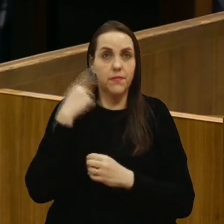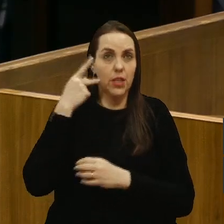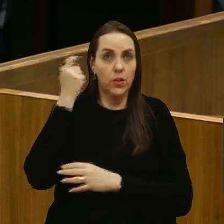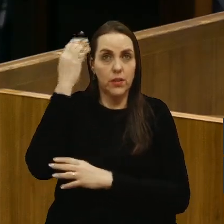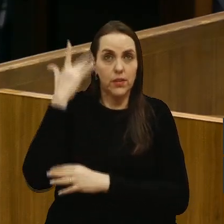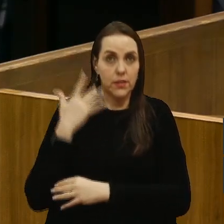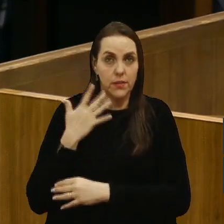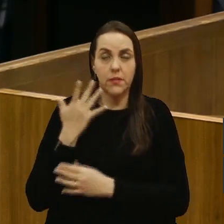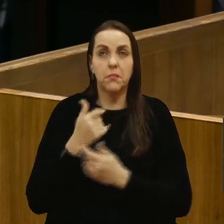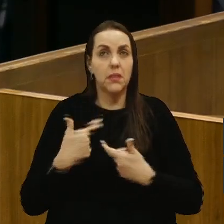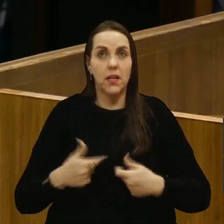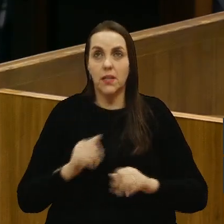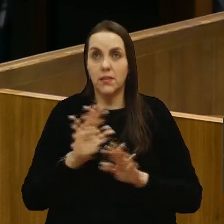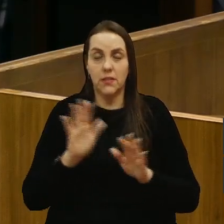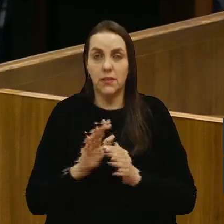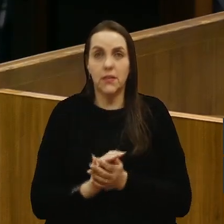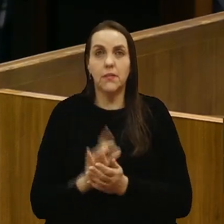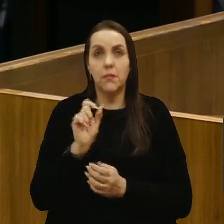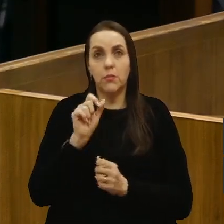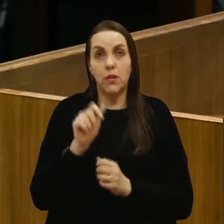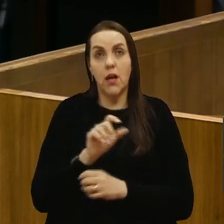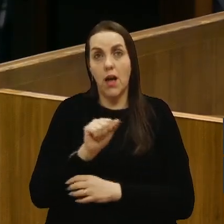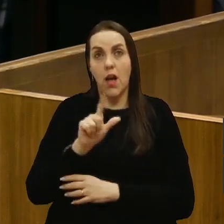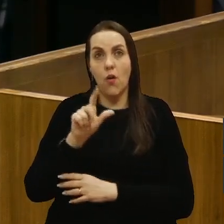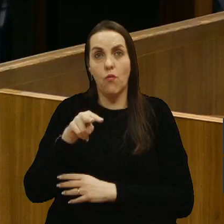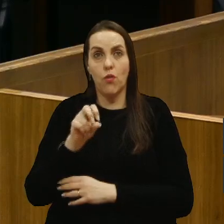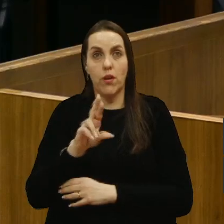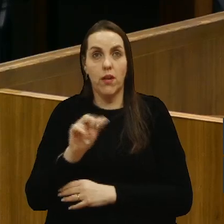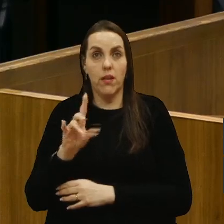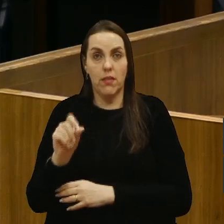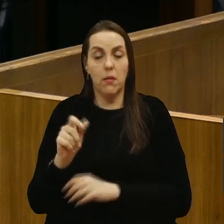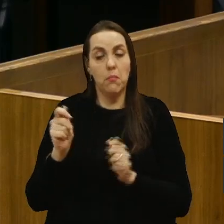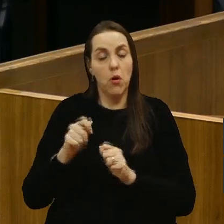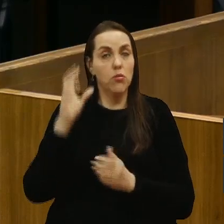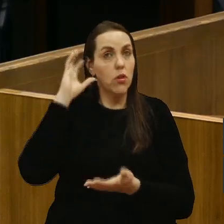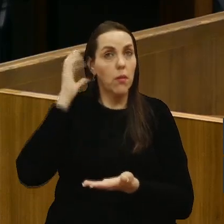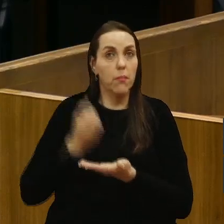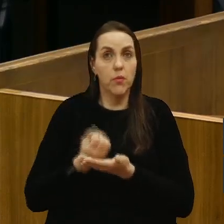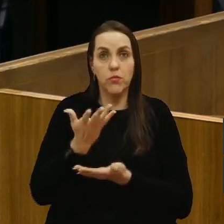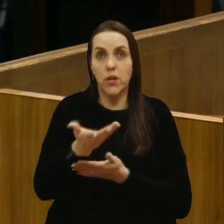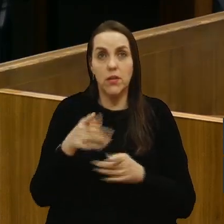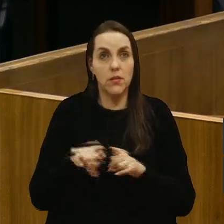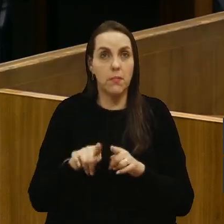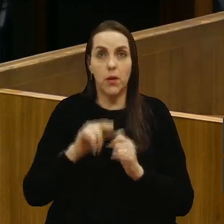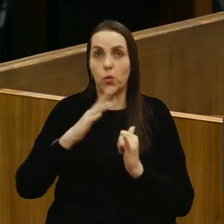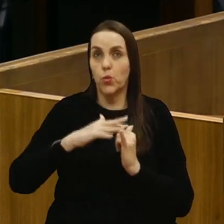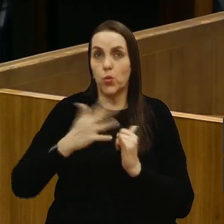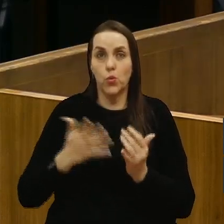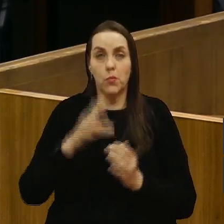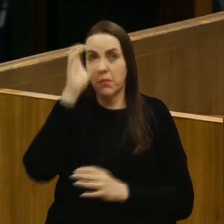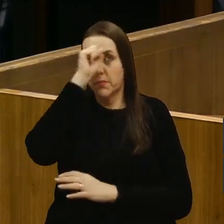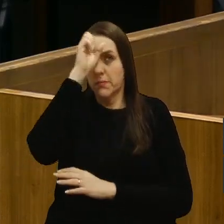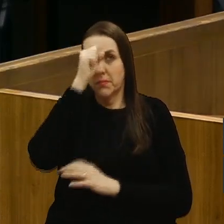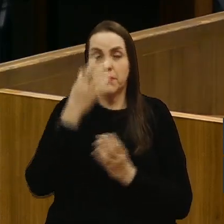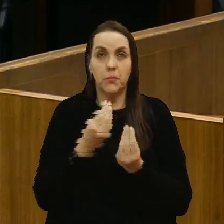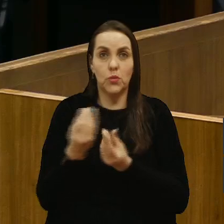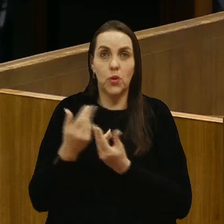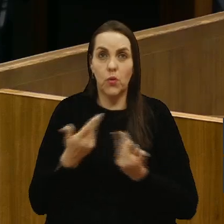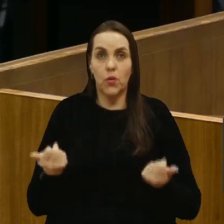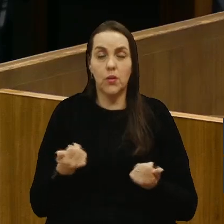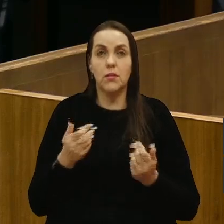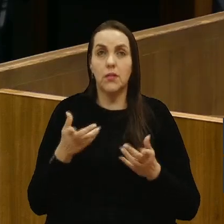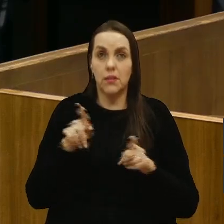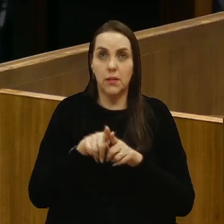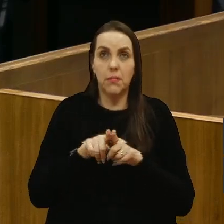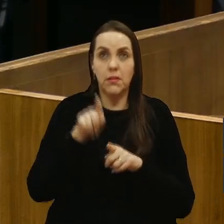Ele estava aqui em Alvorada, né? Podia ter ido até ali, ou pode assistir os podcasts dele no YouTube. Eu assisti, a gente aprende um monte. Até quando ele foi lá no